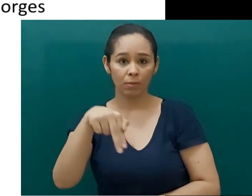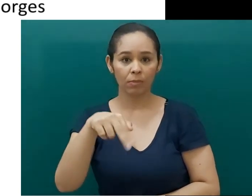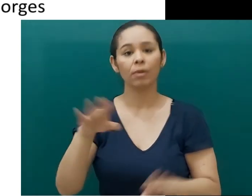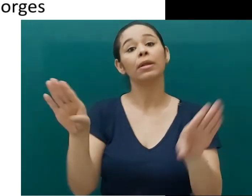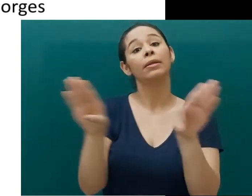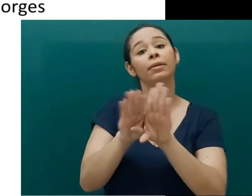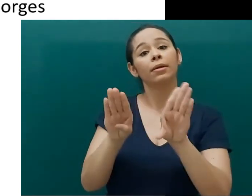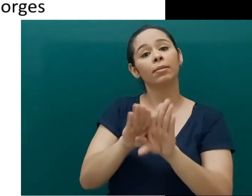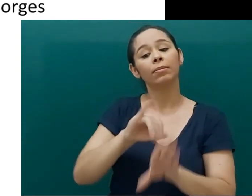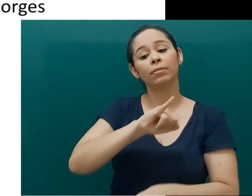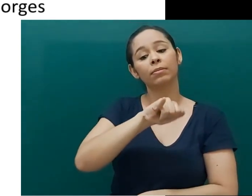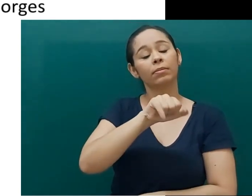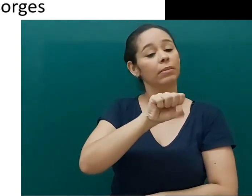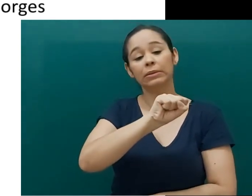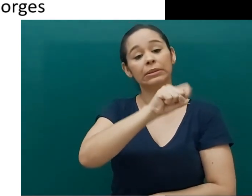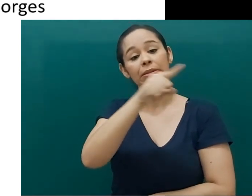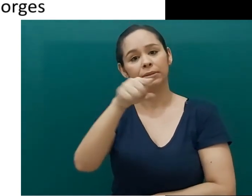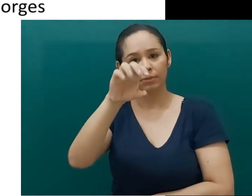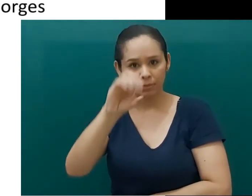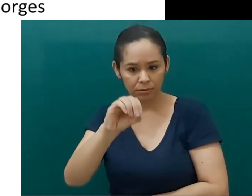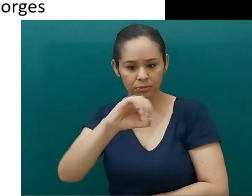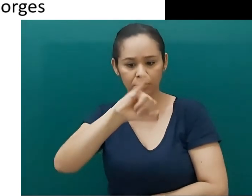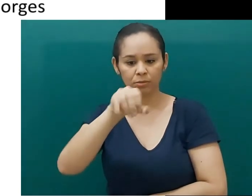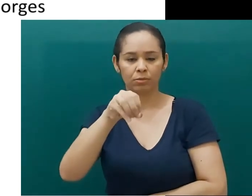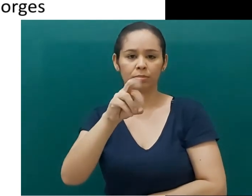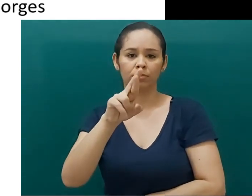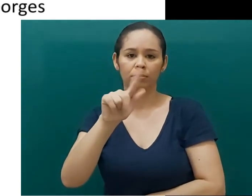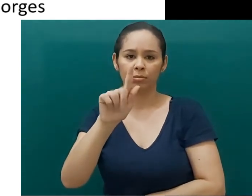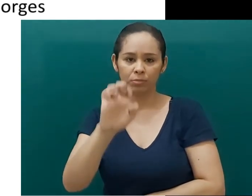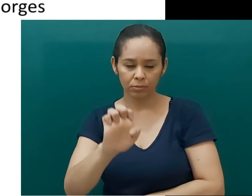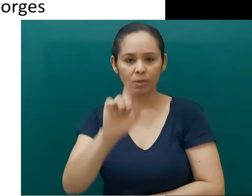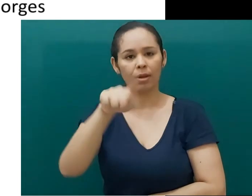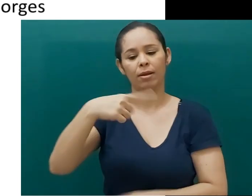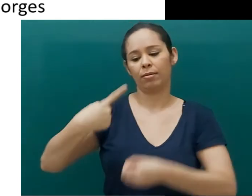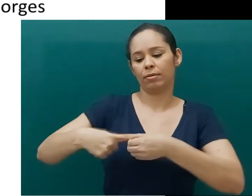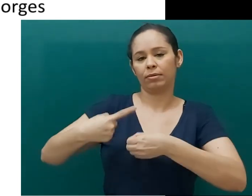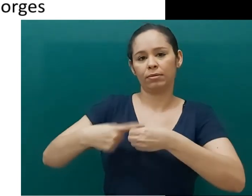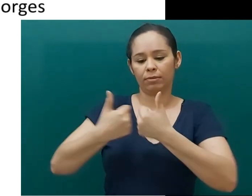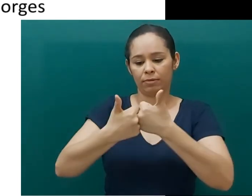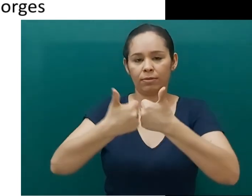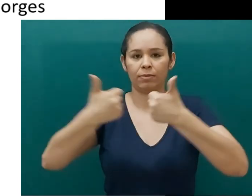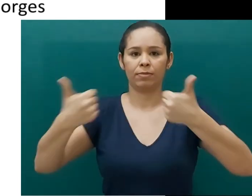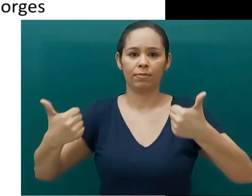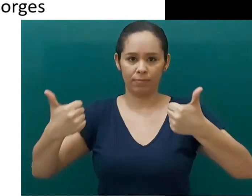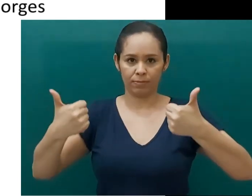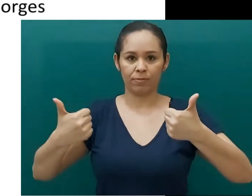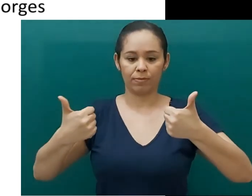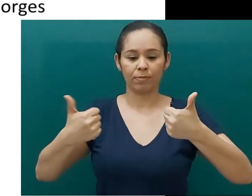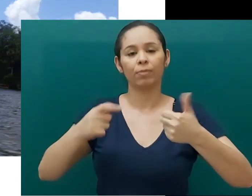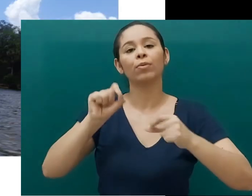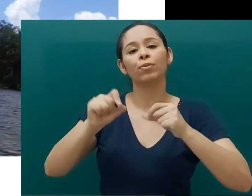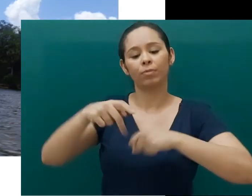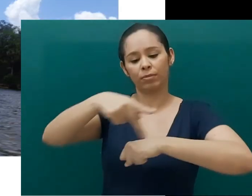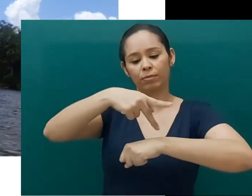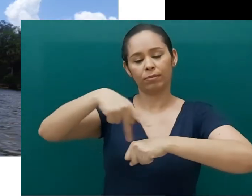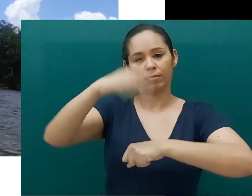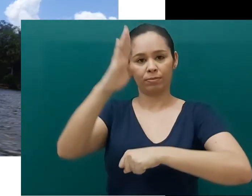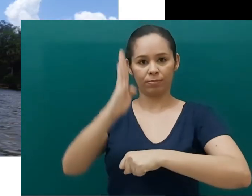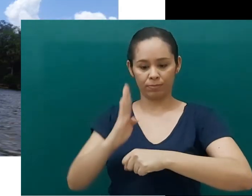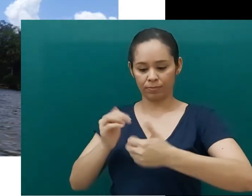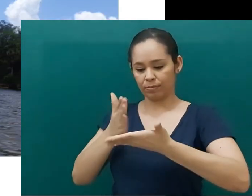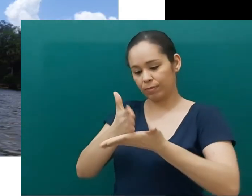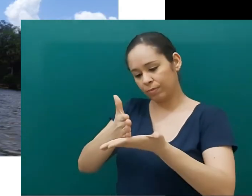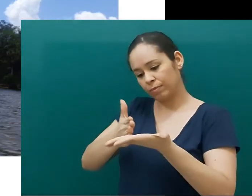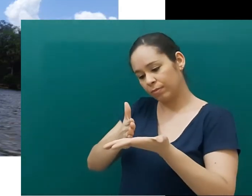destaque Saint-Georges, que é uma cidade que fica na fronteira com o Brasil. Então,